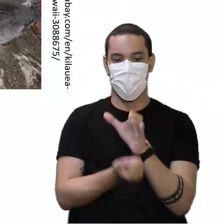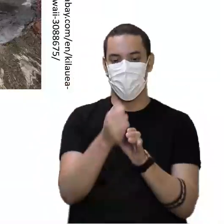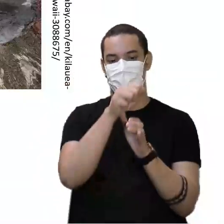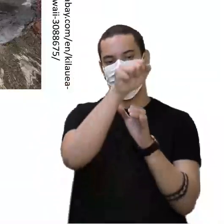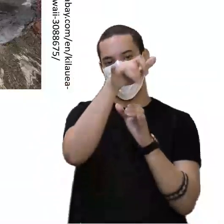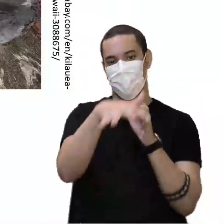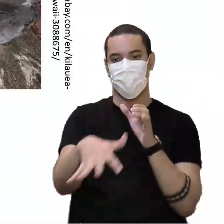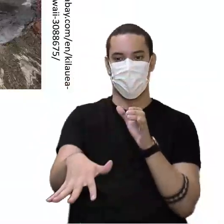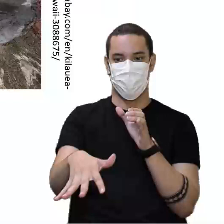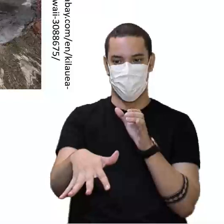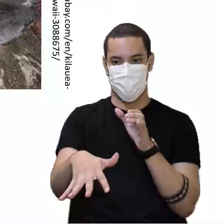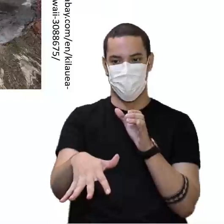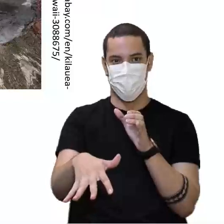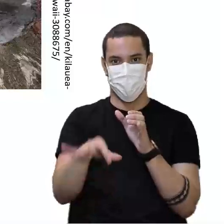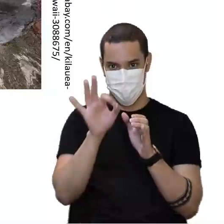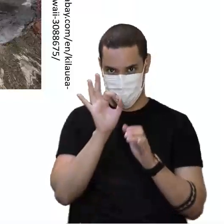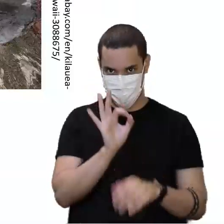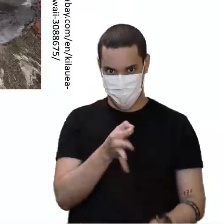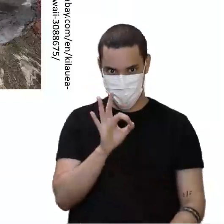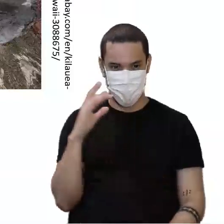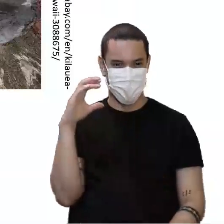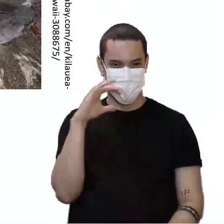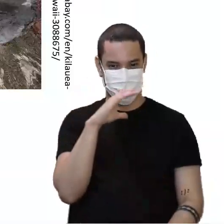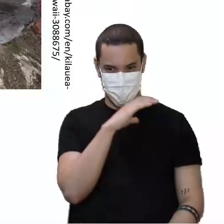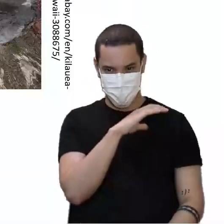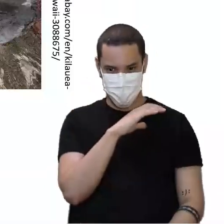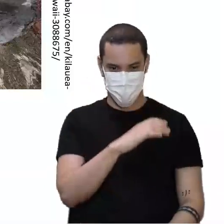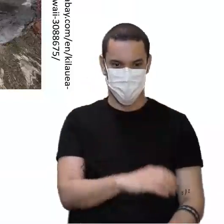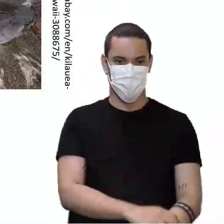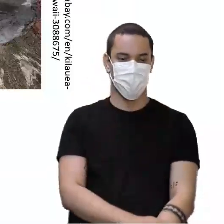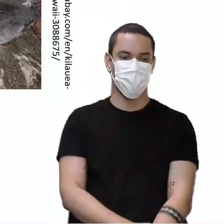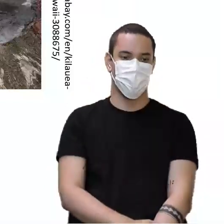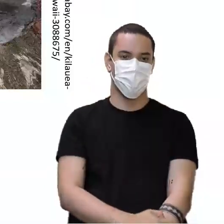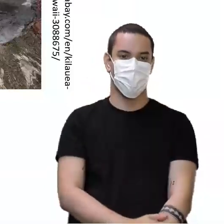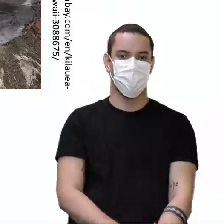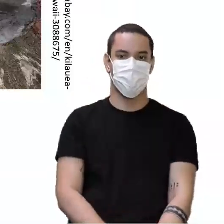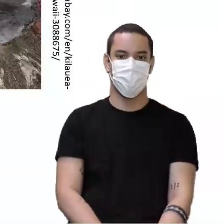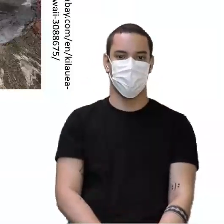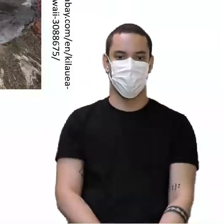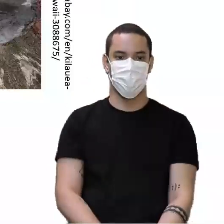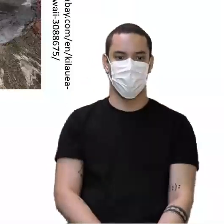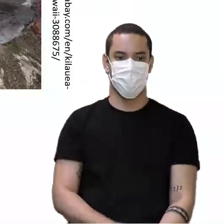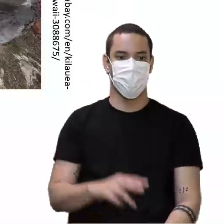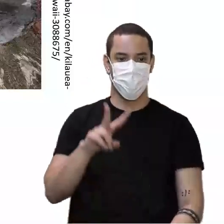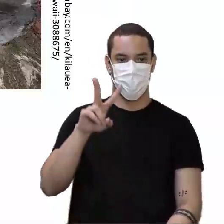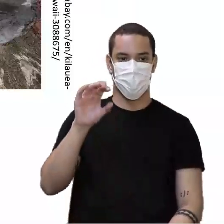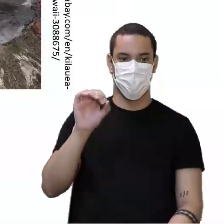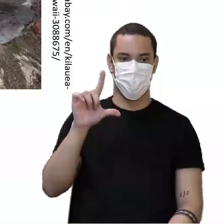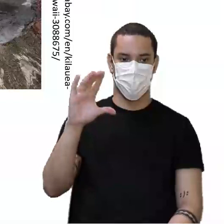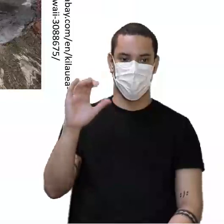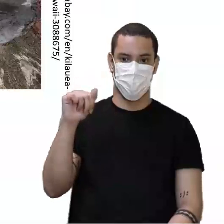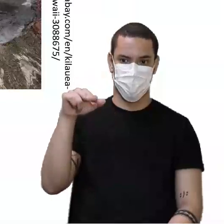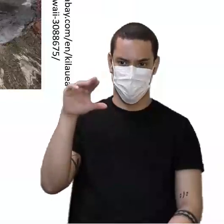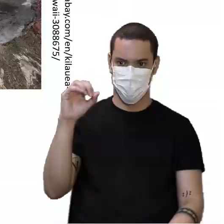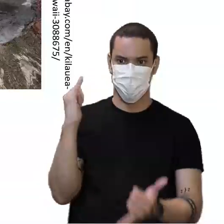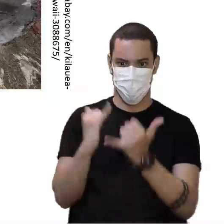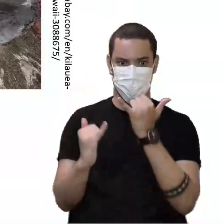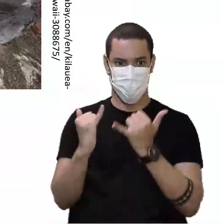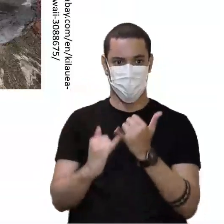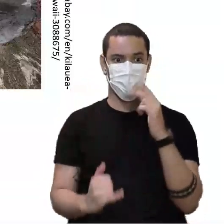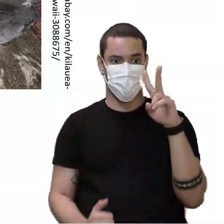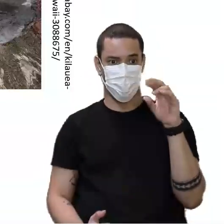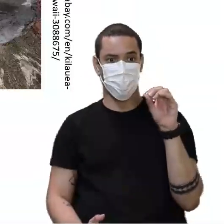descobriu, o student D, se é uma montanha que esquenta, pode ser um vulcão. Volcano, inclusive, é vulcão. Eu acho que parece, sim, um